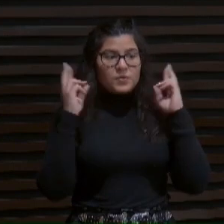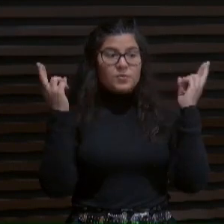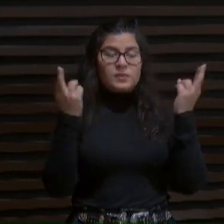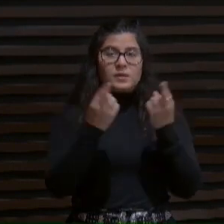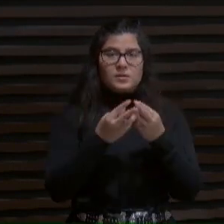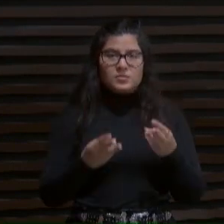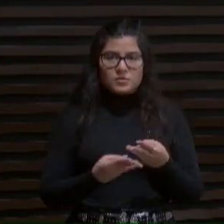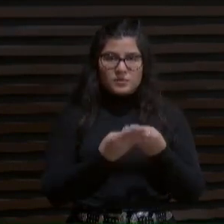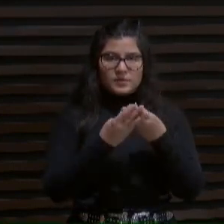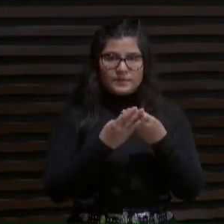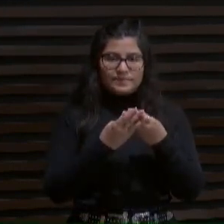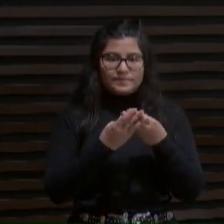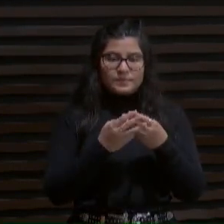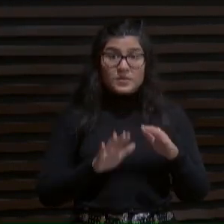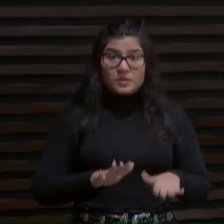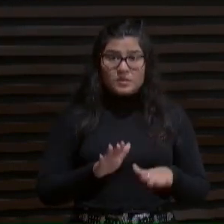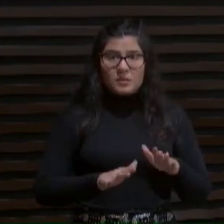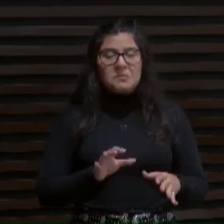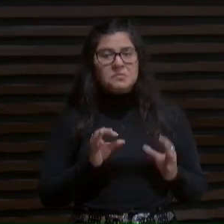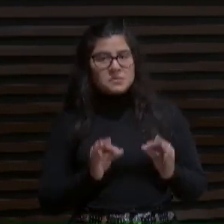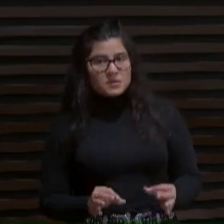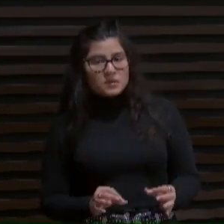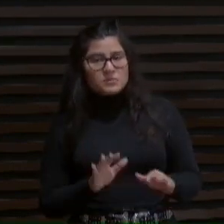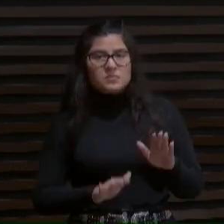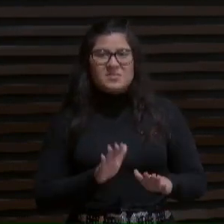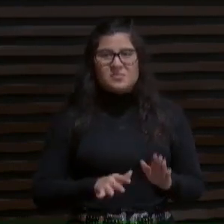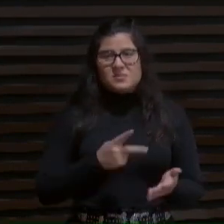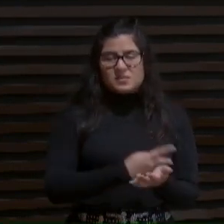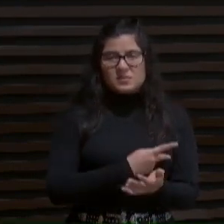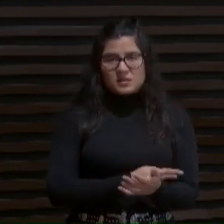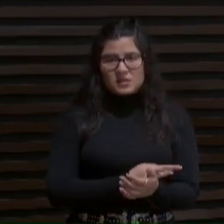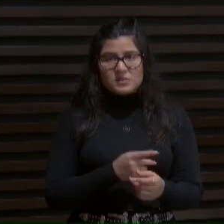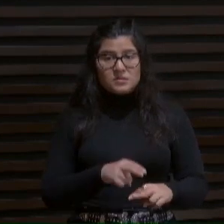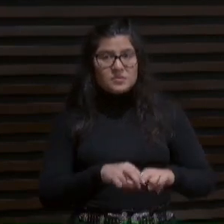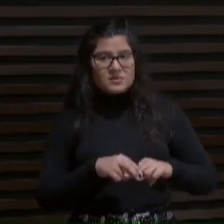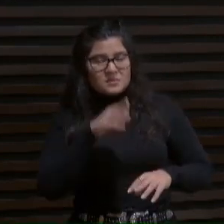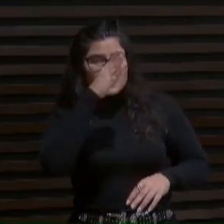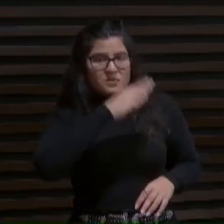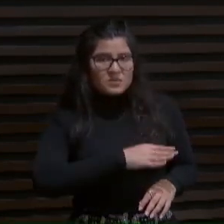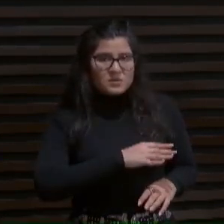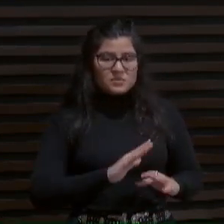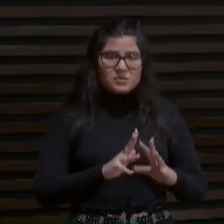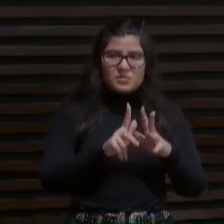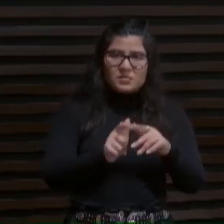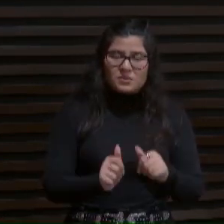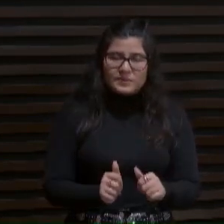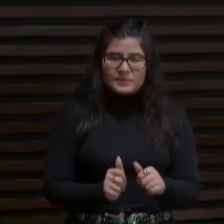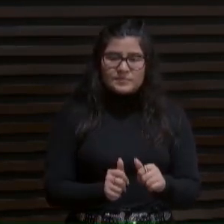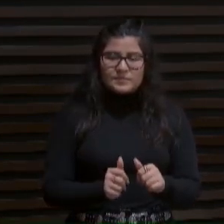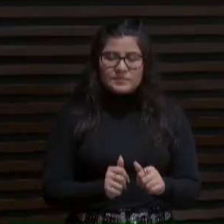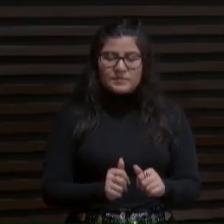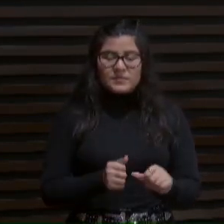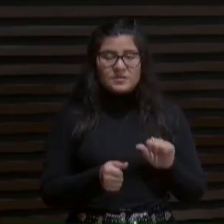Davi. Mas alguns foram corretos e bons e tementes ao Senhor. Mas por conta da maldade de todos aqueles que fizeram o